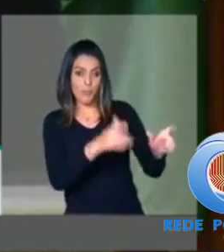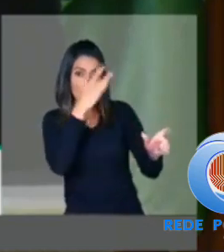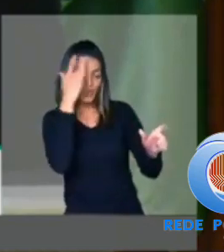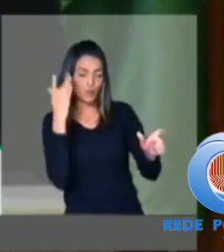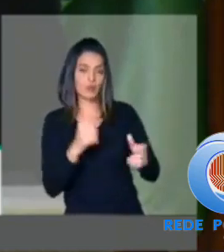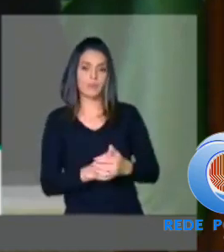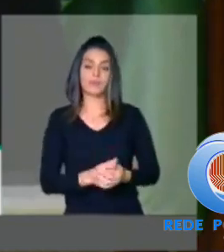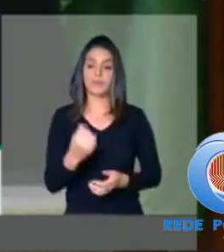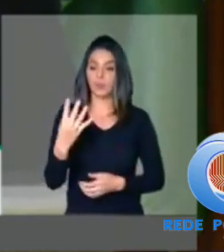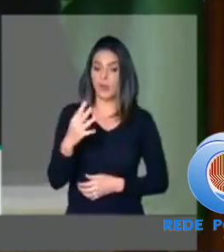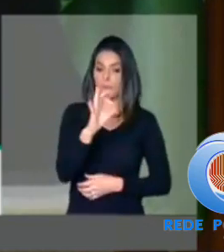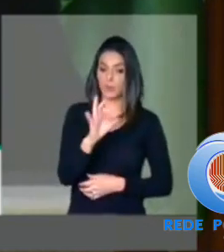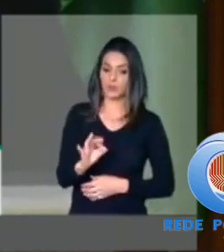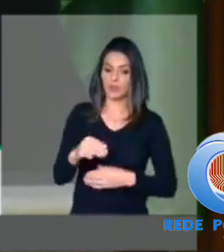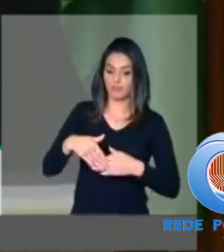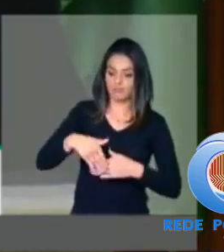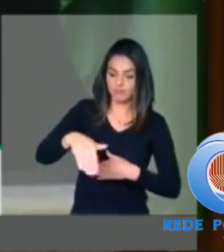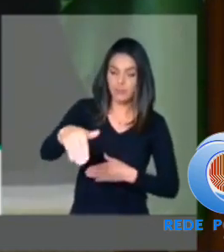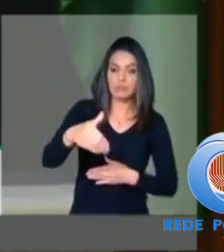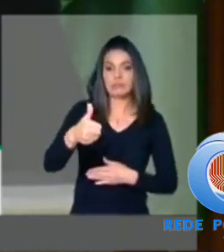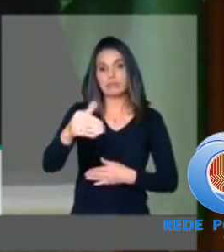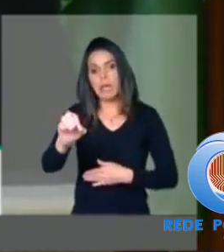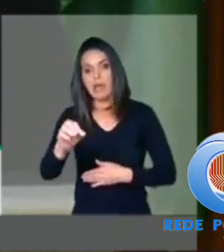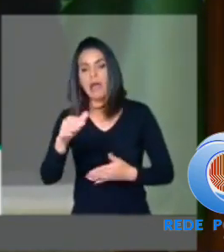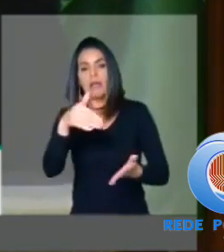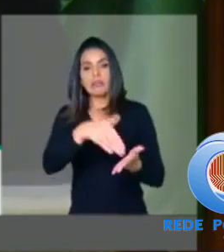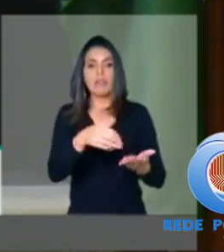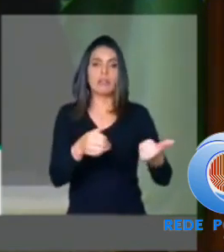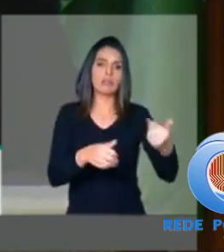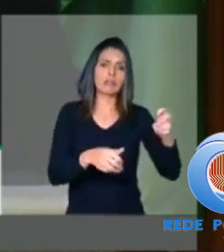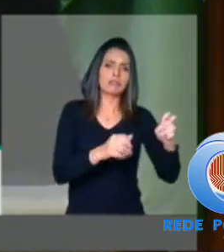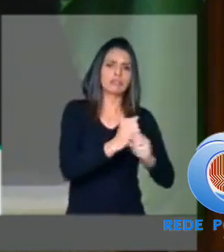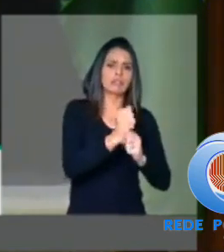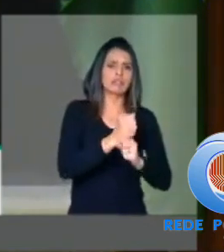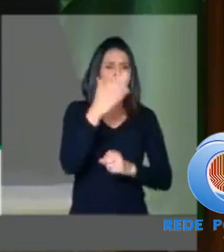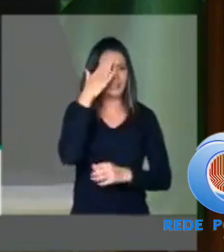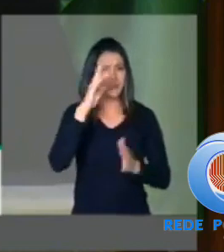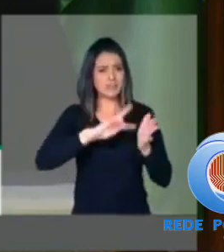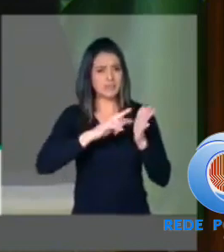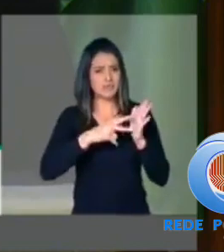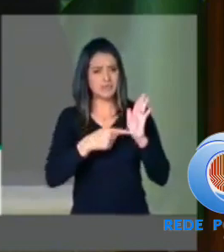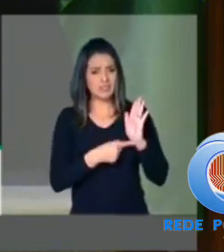4% no emprego em um período de 10 a 15 anos. Sabe